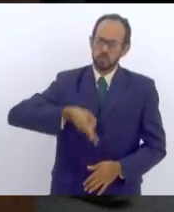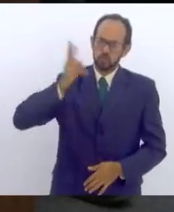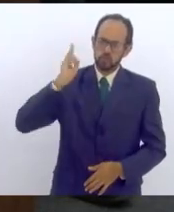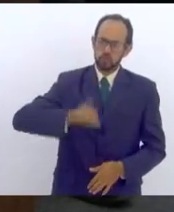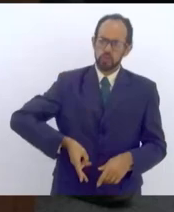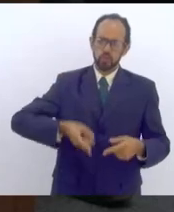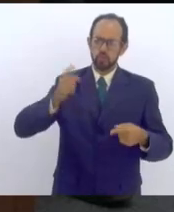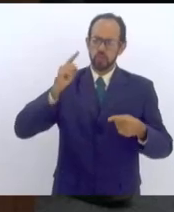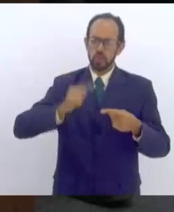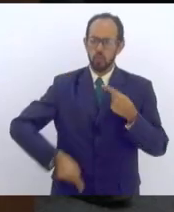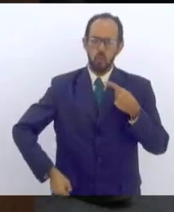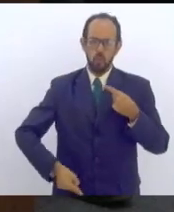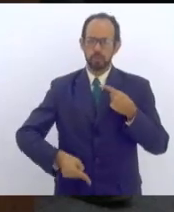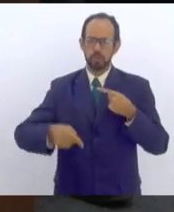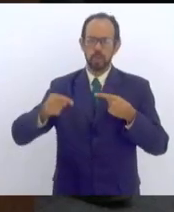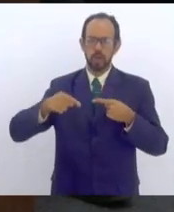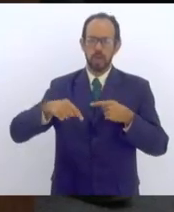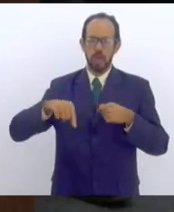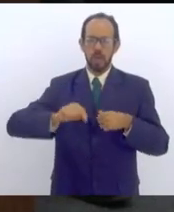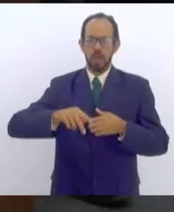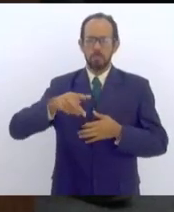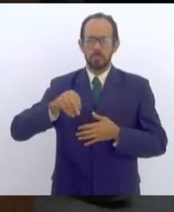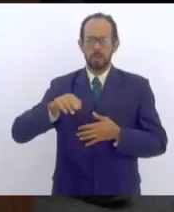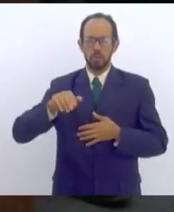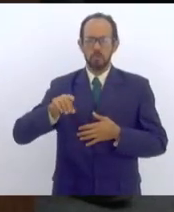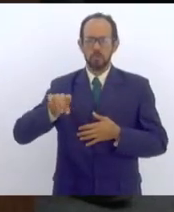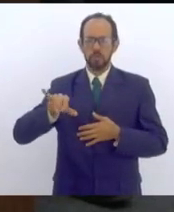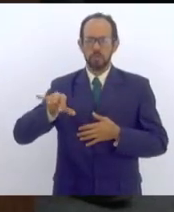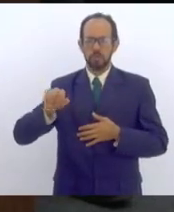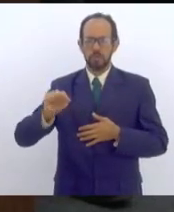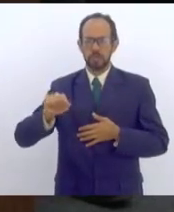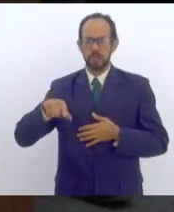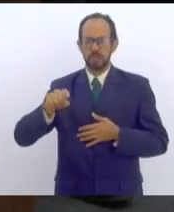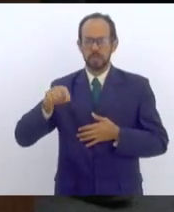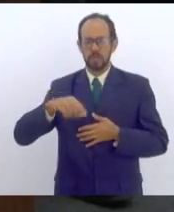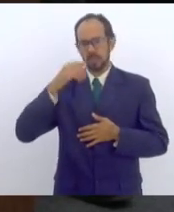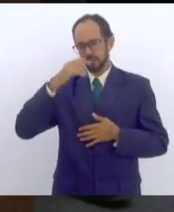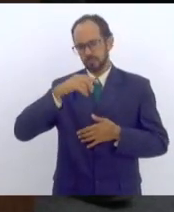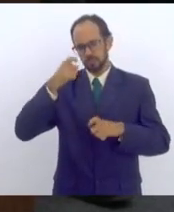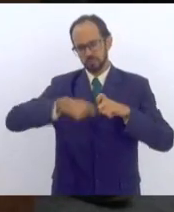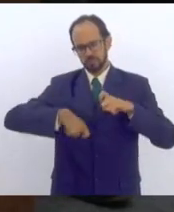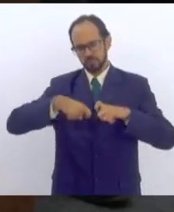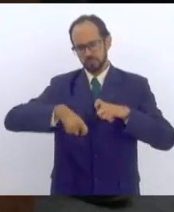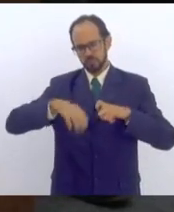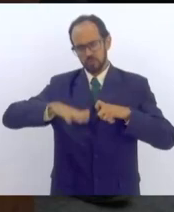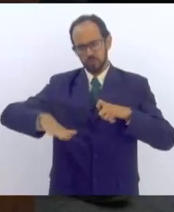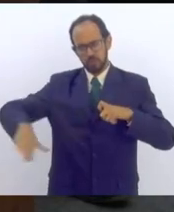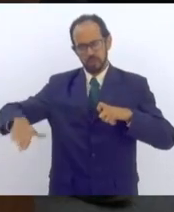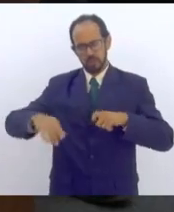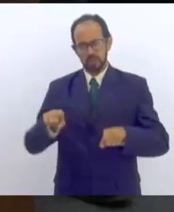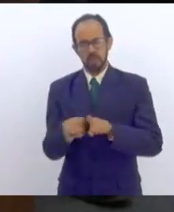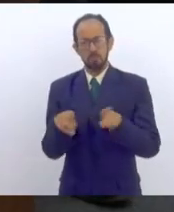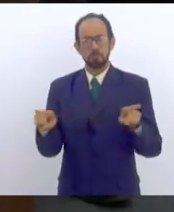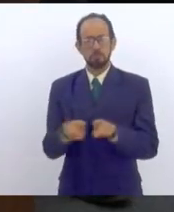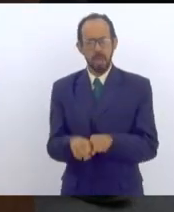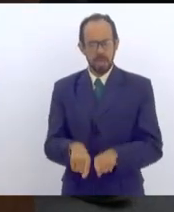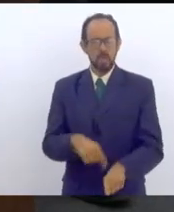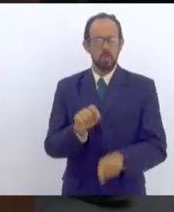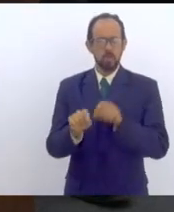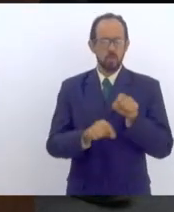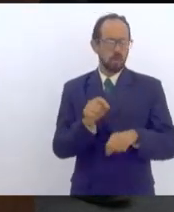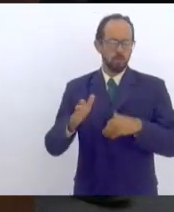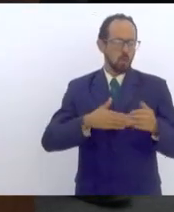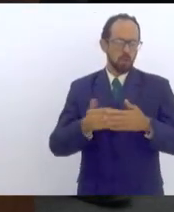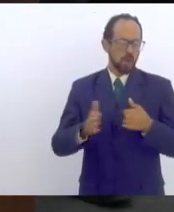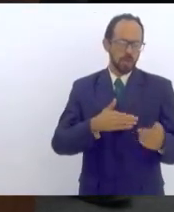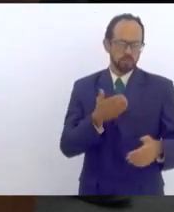pedofilia, combatendo o abuso e exploração sexual de criança, que, para mim, é crime hediondo, e também a qualquer